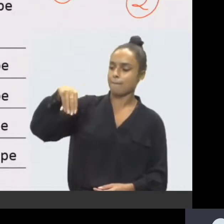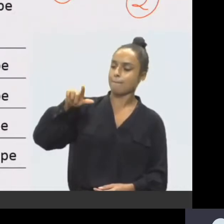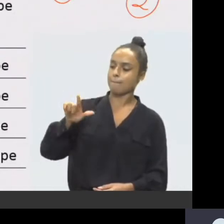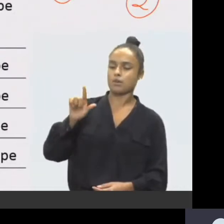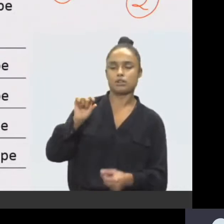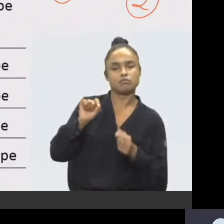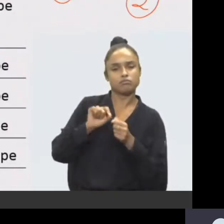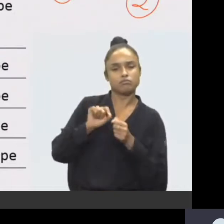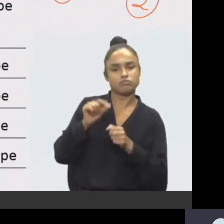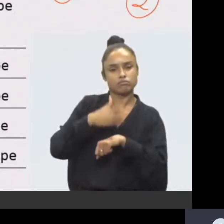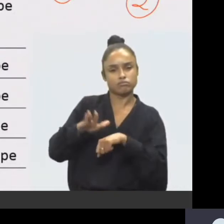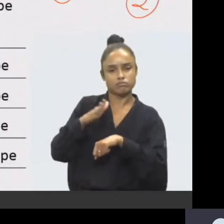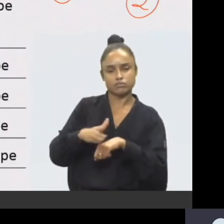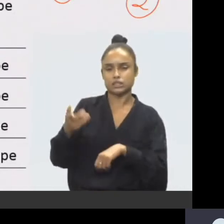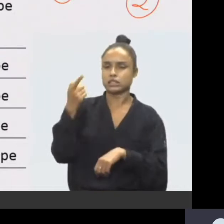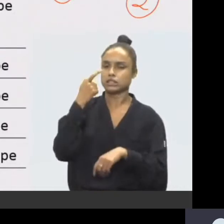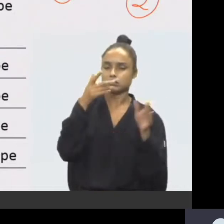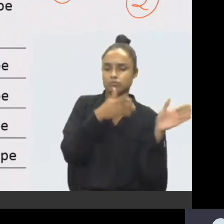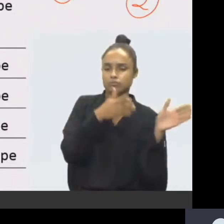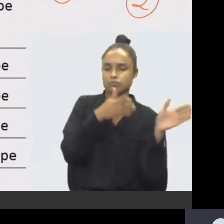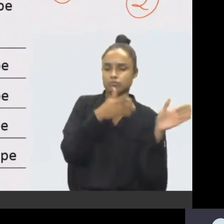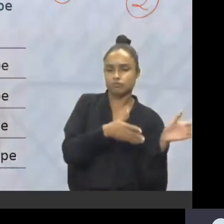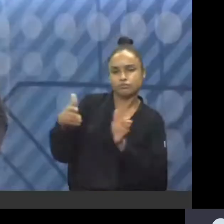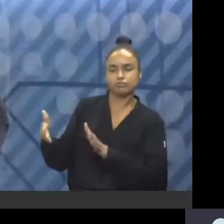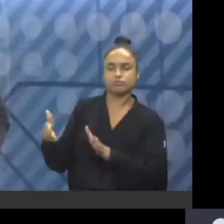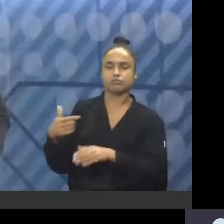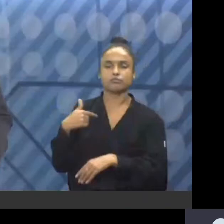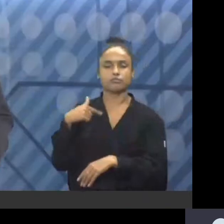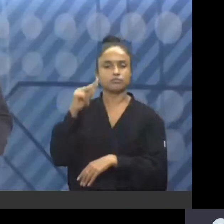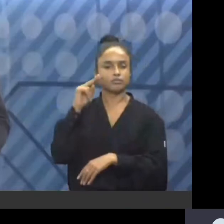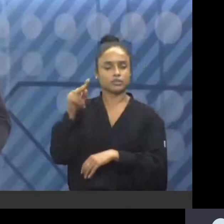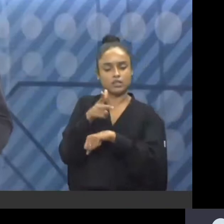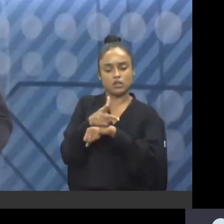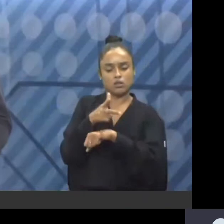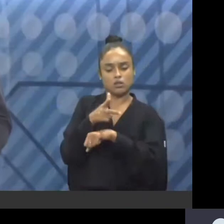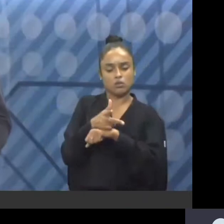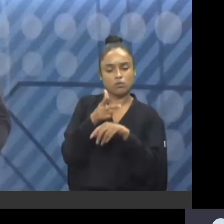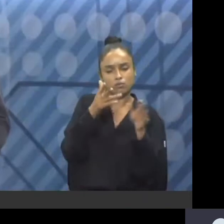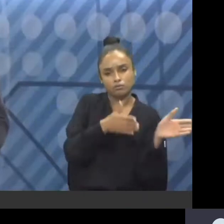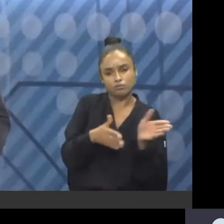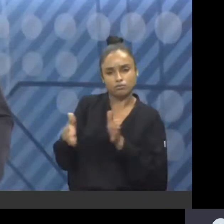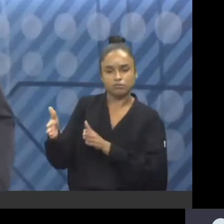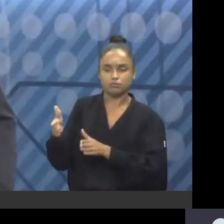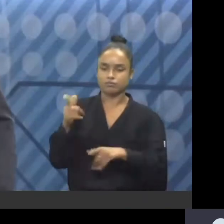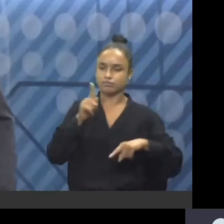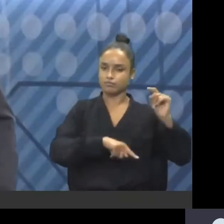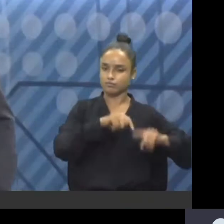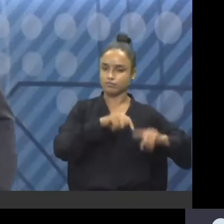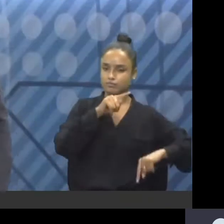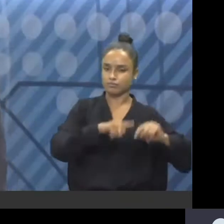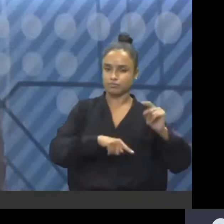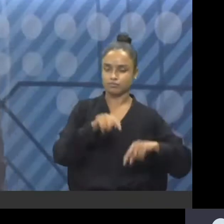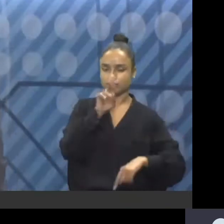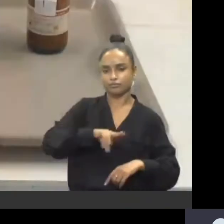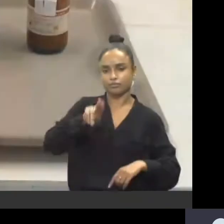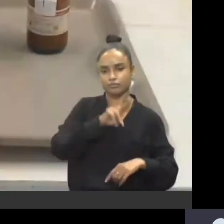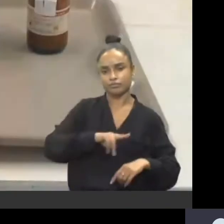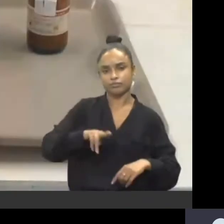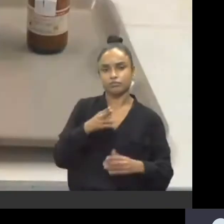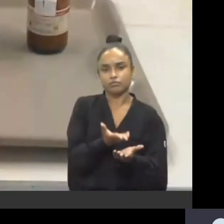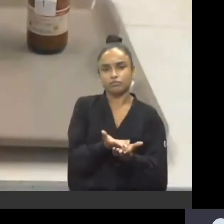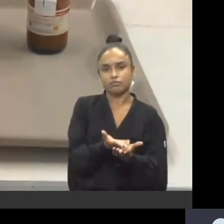realização dessa prática. Então a seguir nós temos um vídeo que ele vai apresentar então os reagentes que serão utilizados